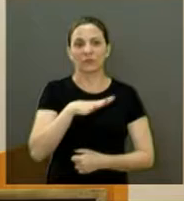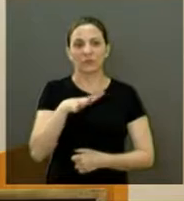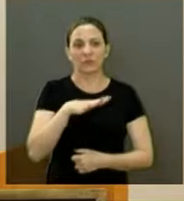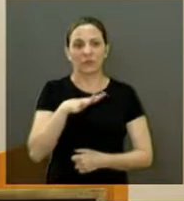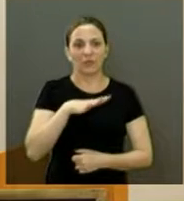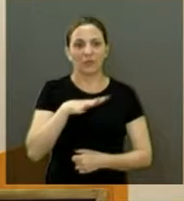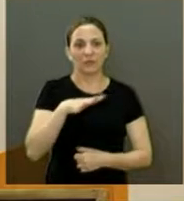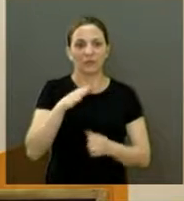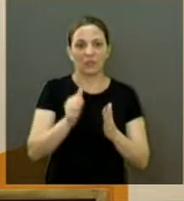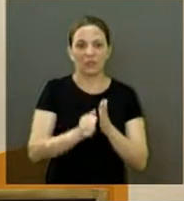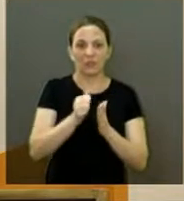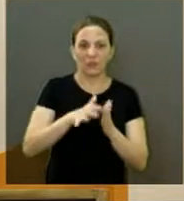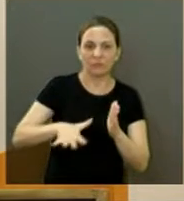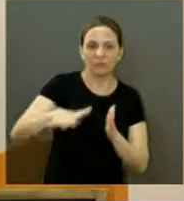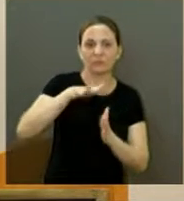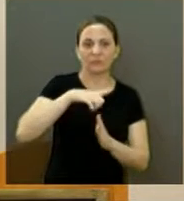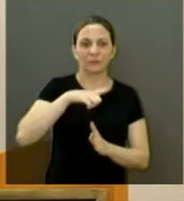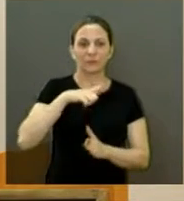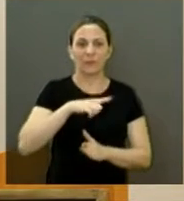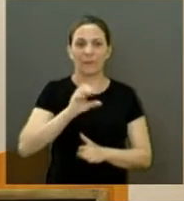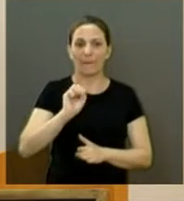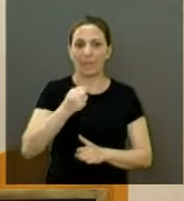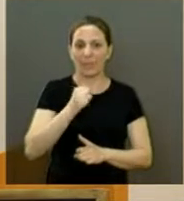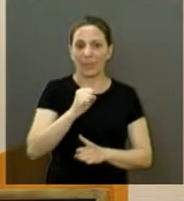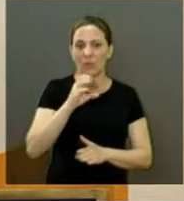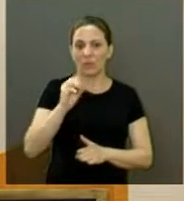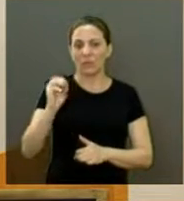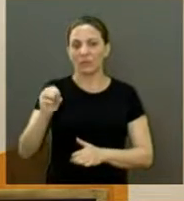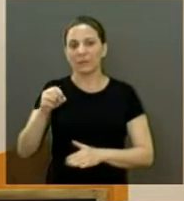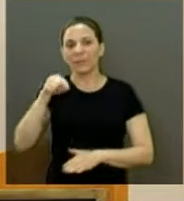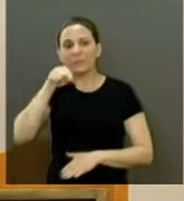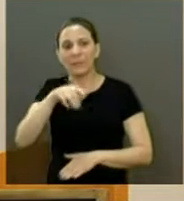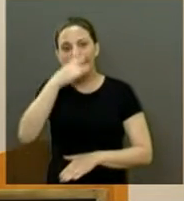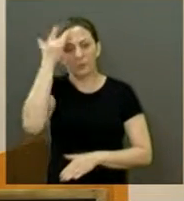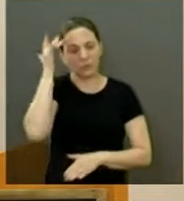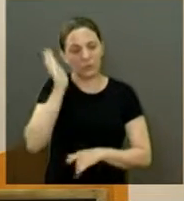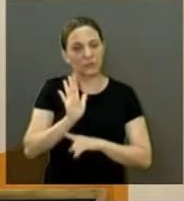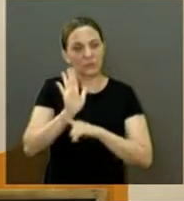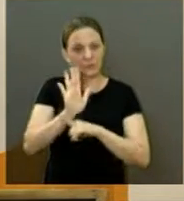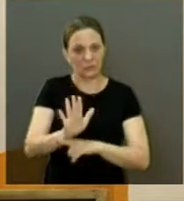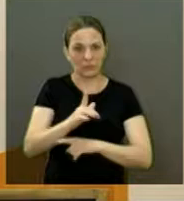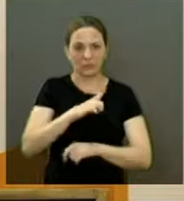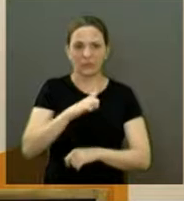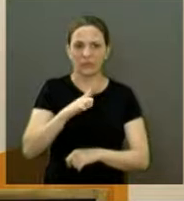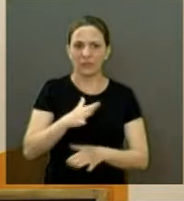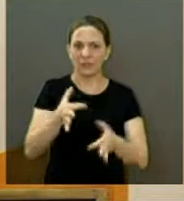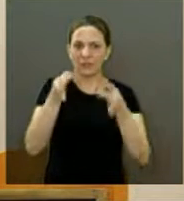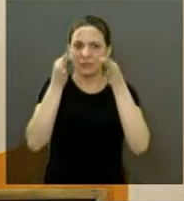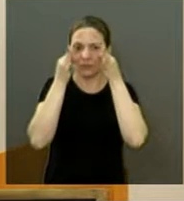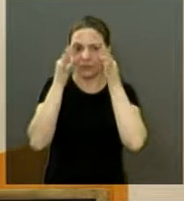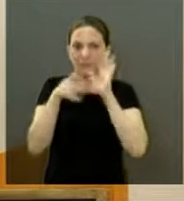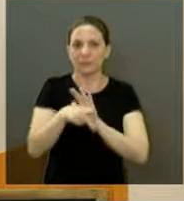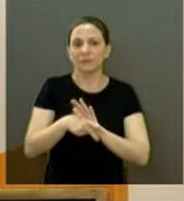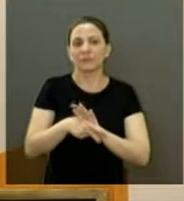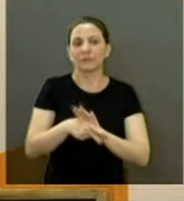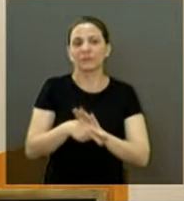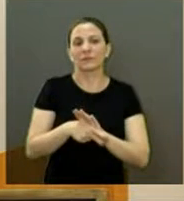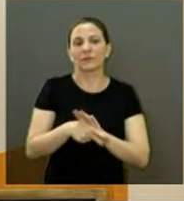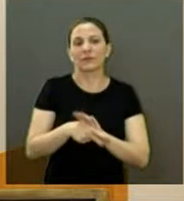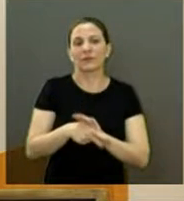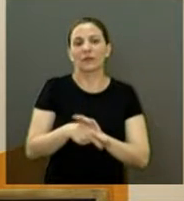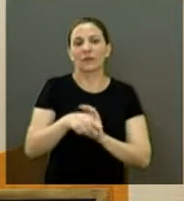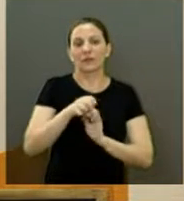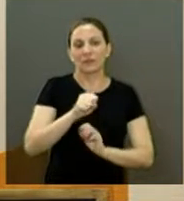dá falou lada mais de 800 mil pessoas muita gente viu um serviço de atenção à reabilitação de araraquara